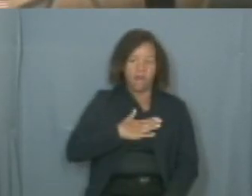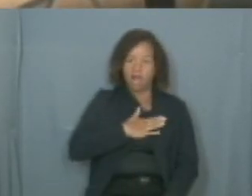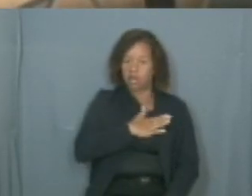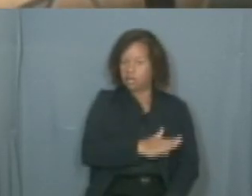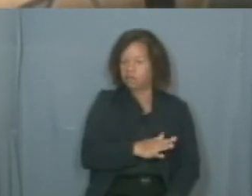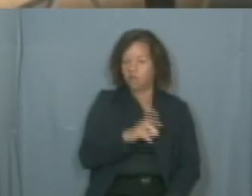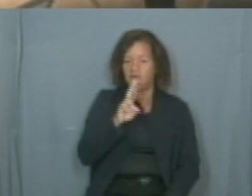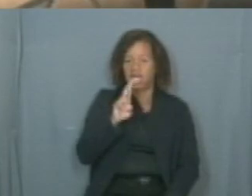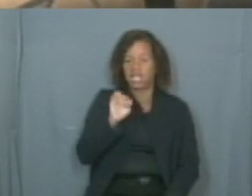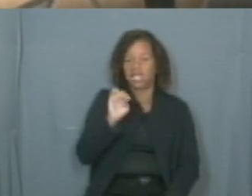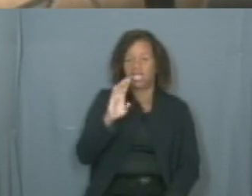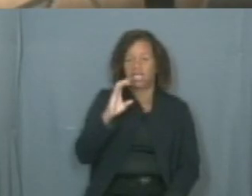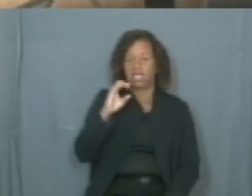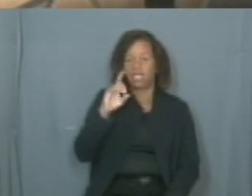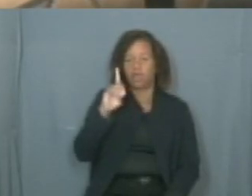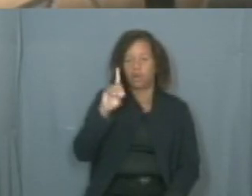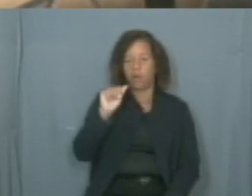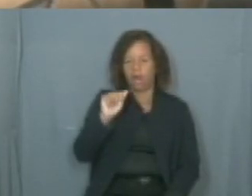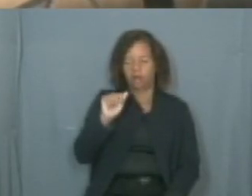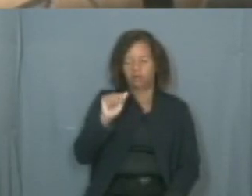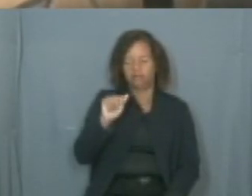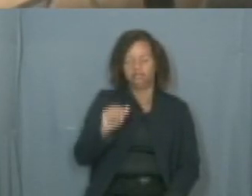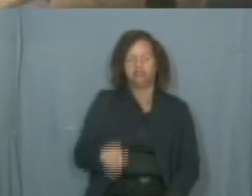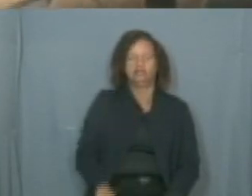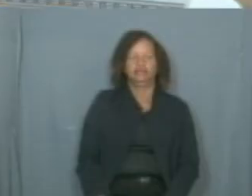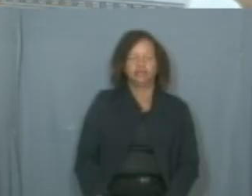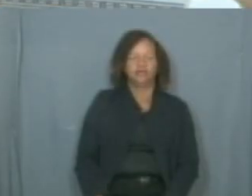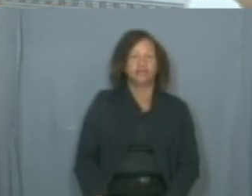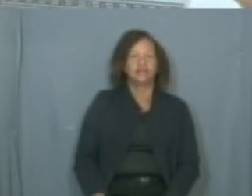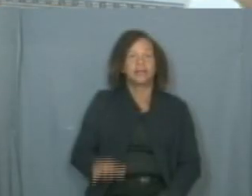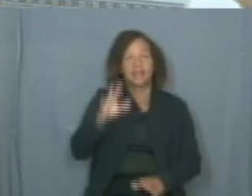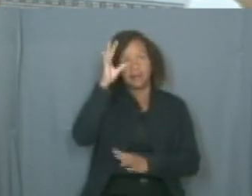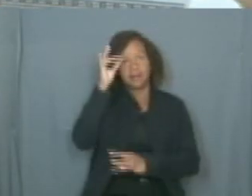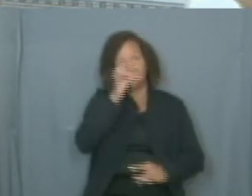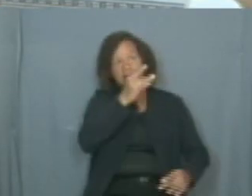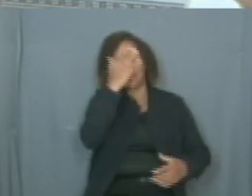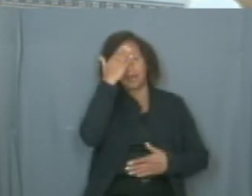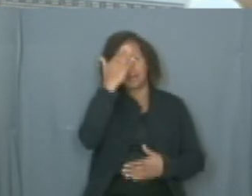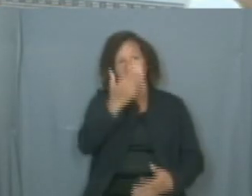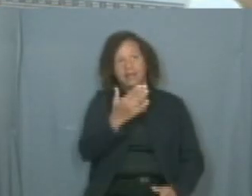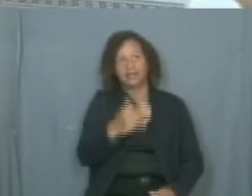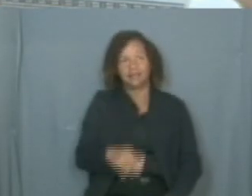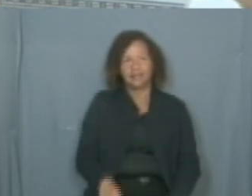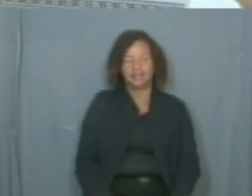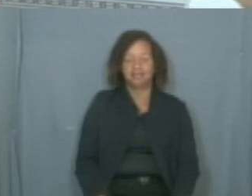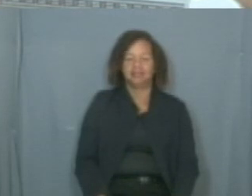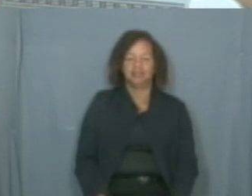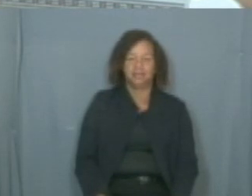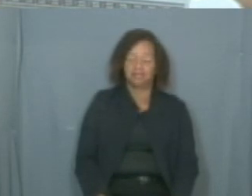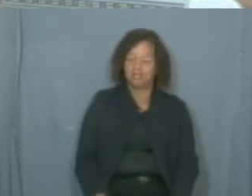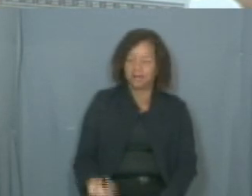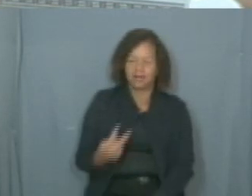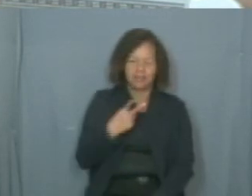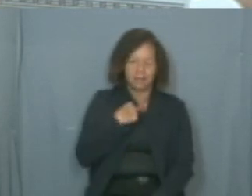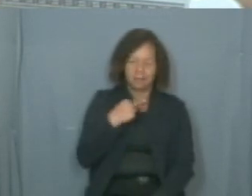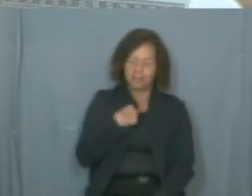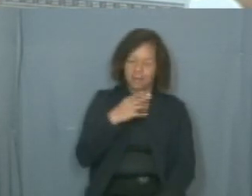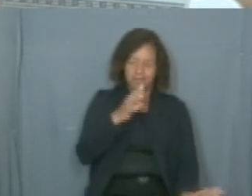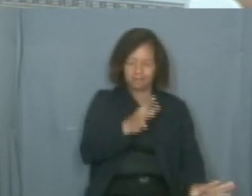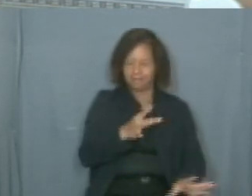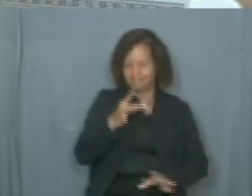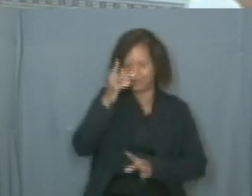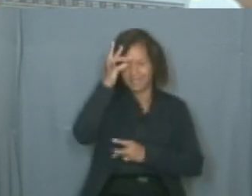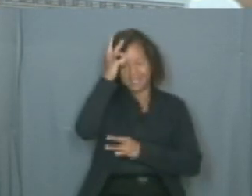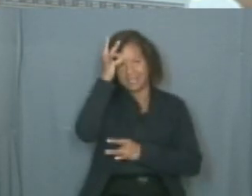Não tem outra palavra. Era isso que eu tinha a dizer. Obrigado pela parte, vereador. Vereador, eu não posso